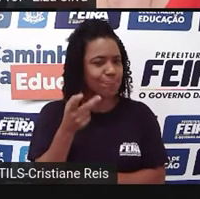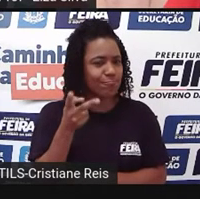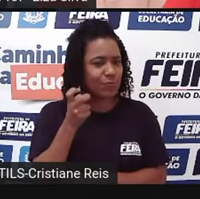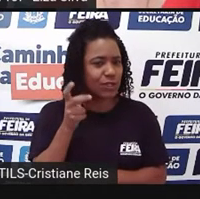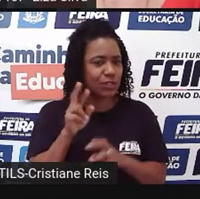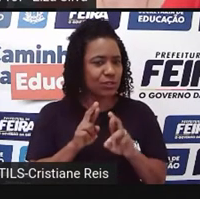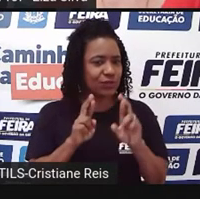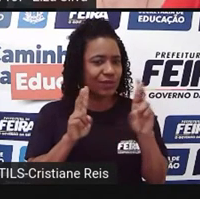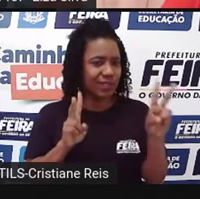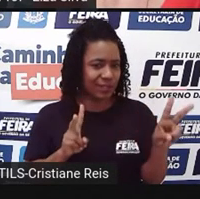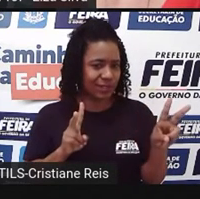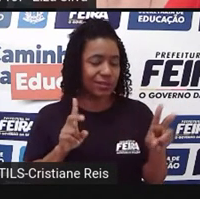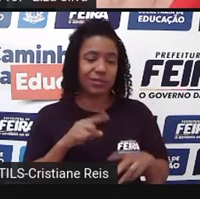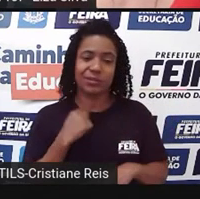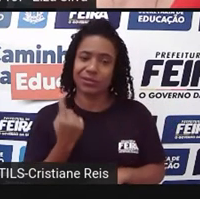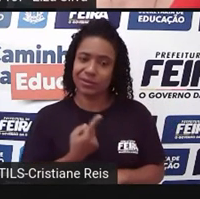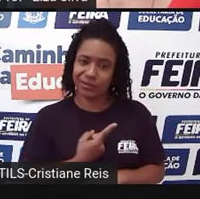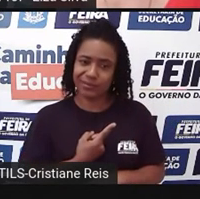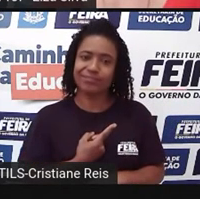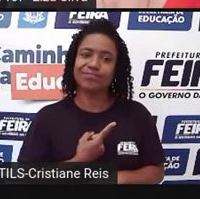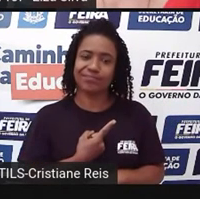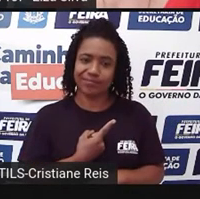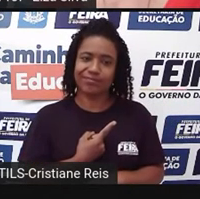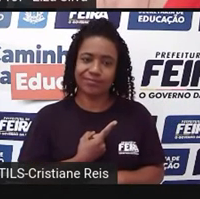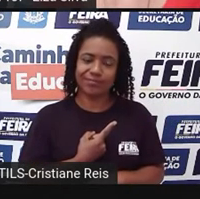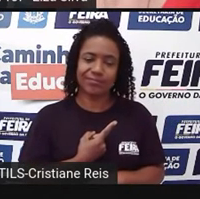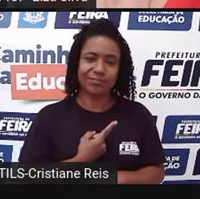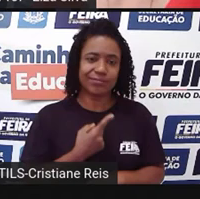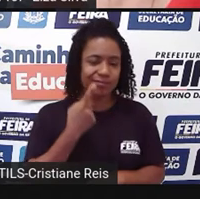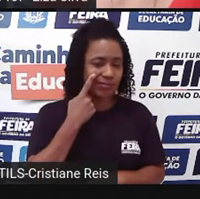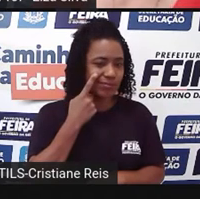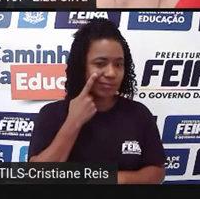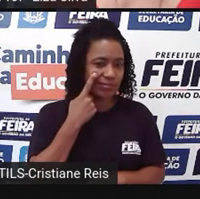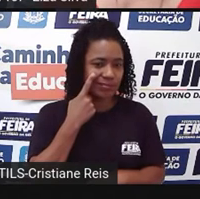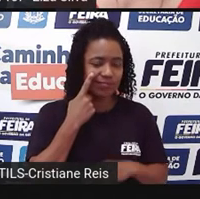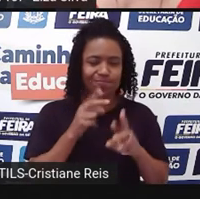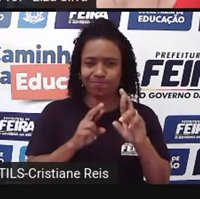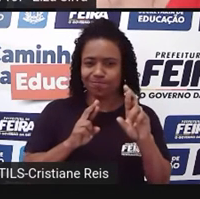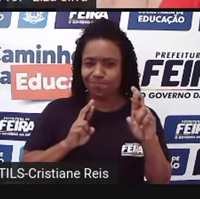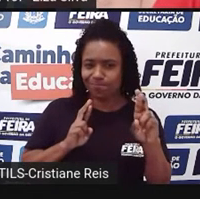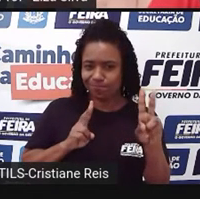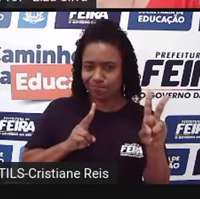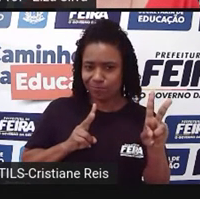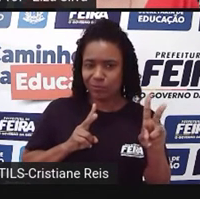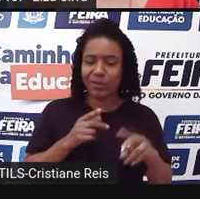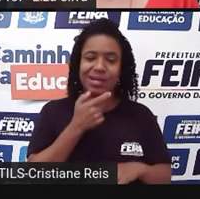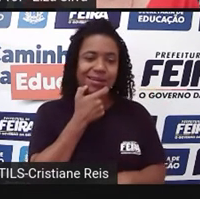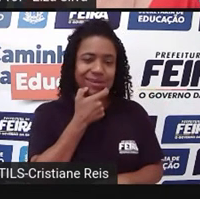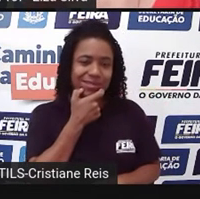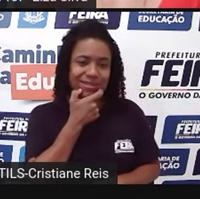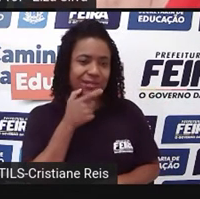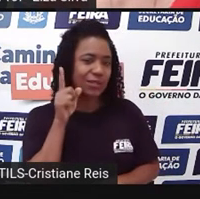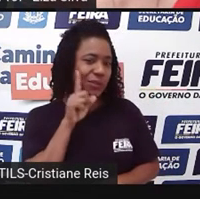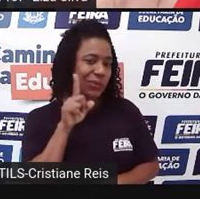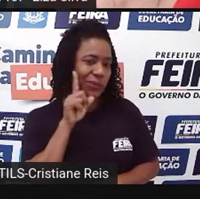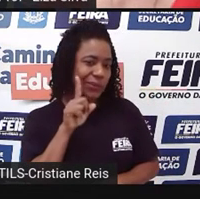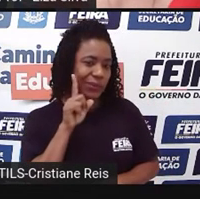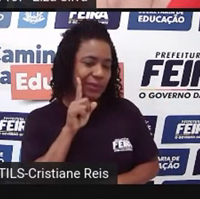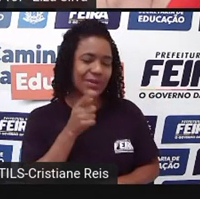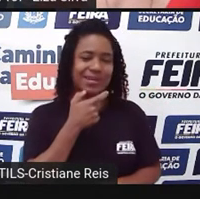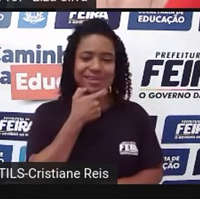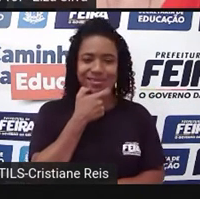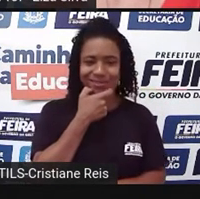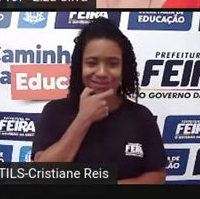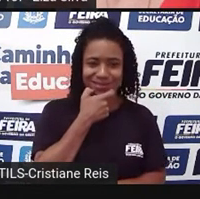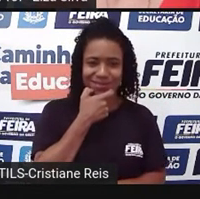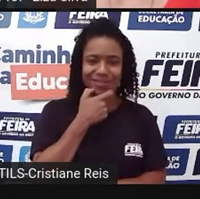é importante que a gente saiba que geralmente existe algumas diferenças em relação ao inglês americano e ao inglês